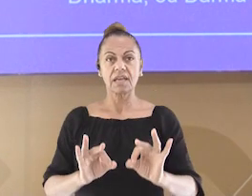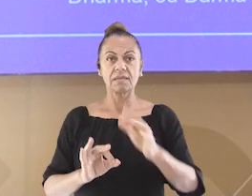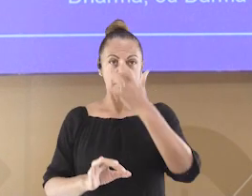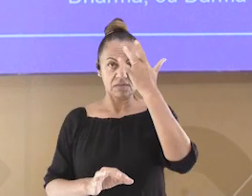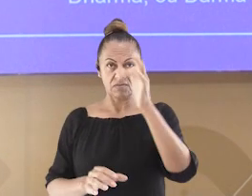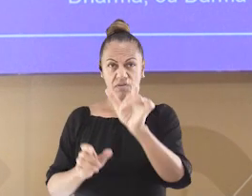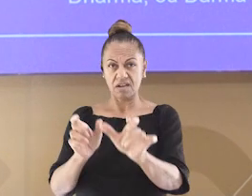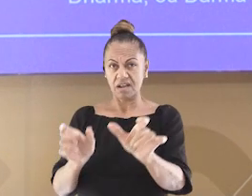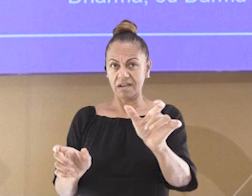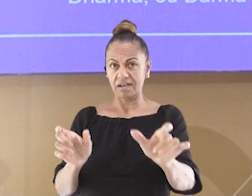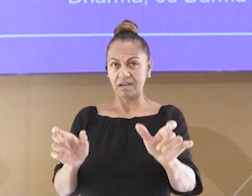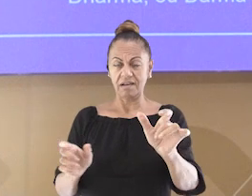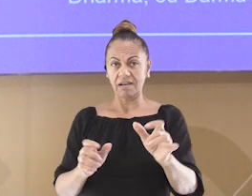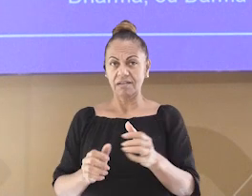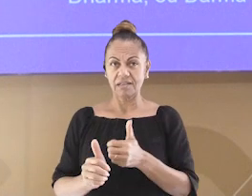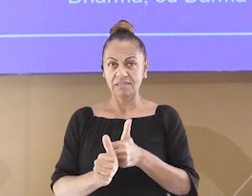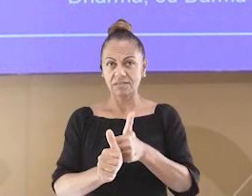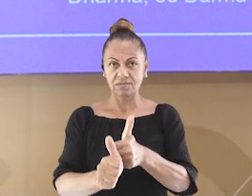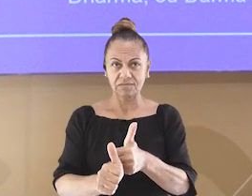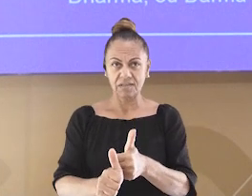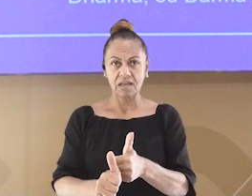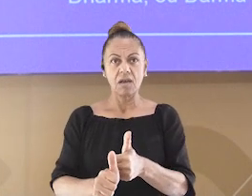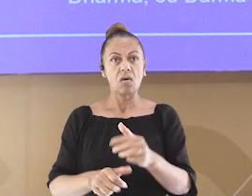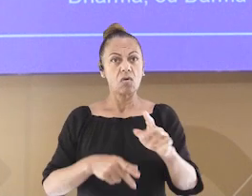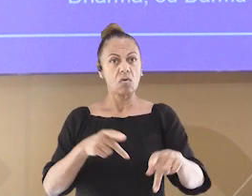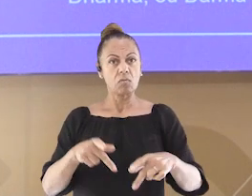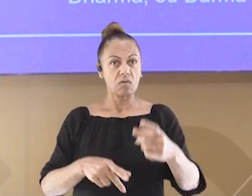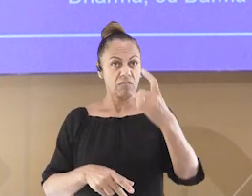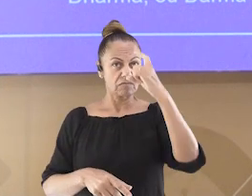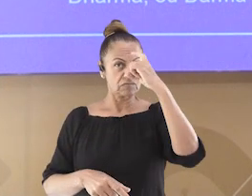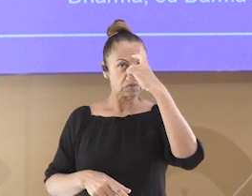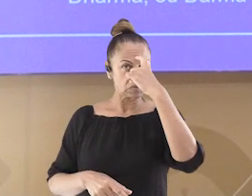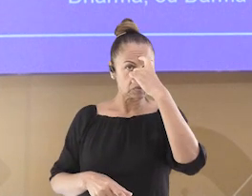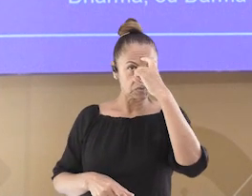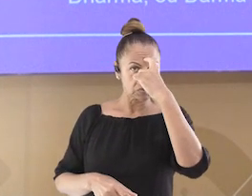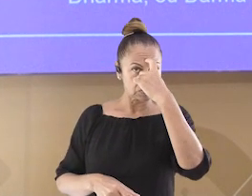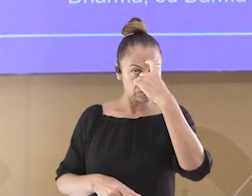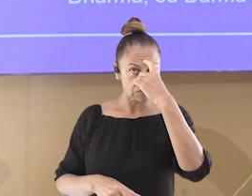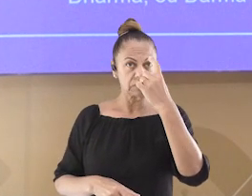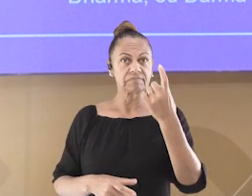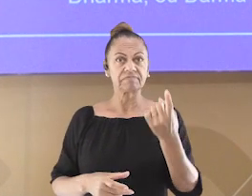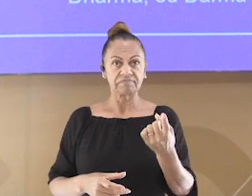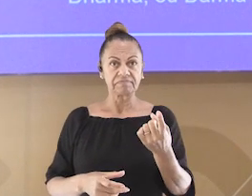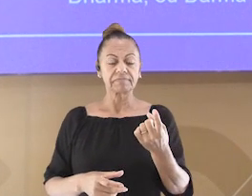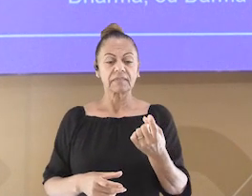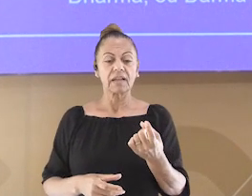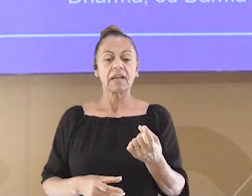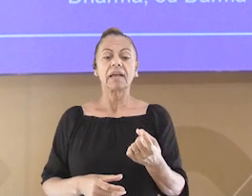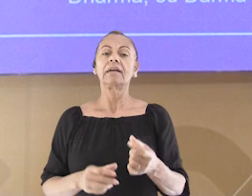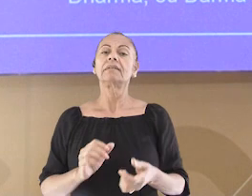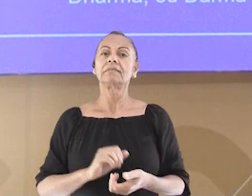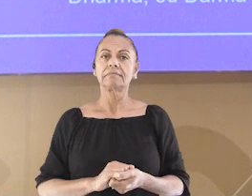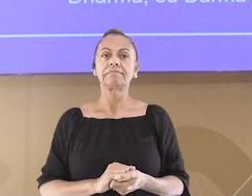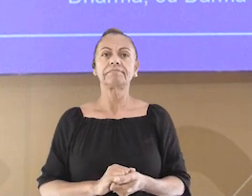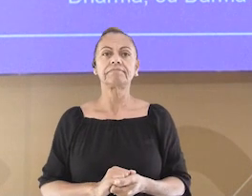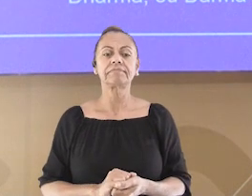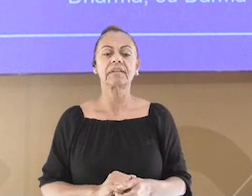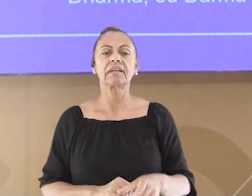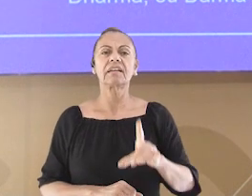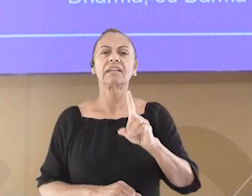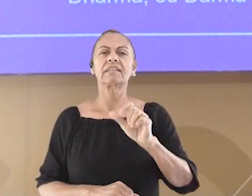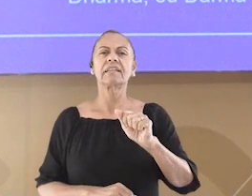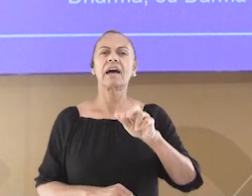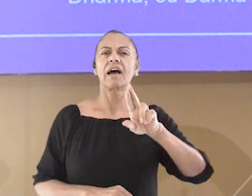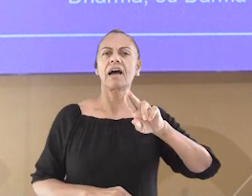o dharma é um conceito do caminho correto que cada pessoa deve seguir. Os hindus seguem